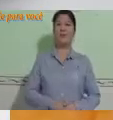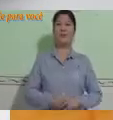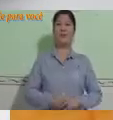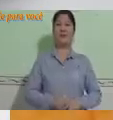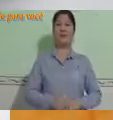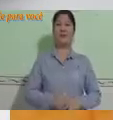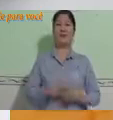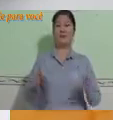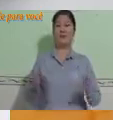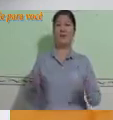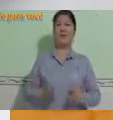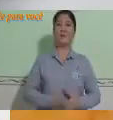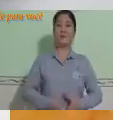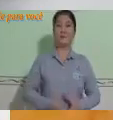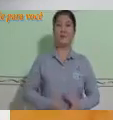músculos.